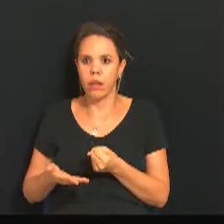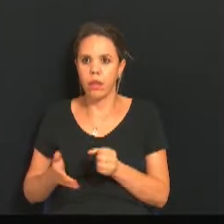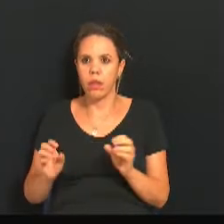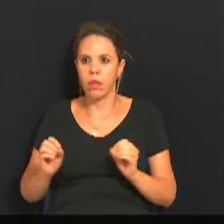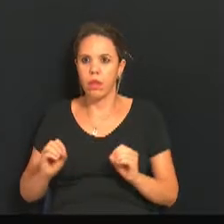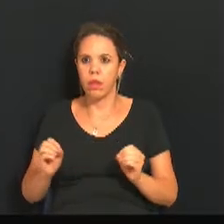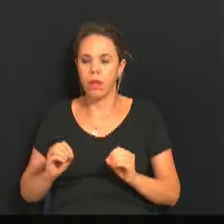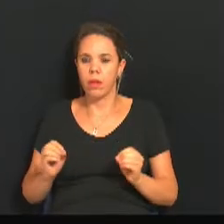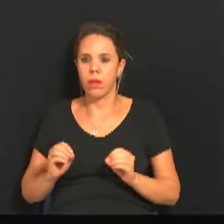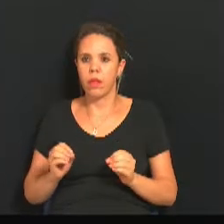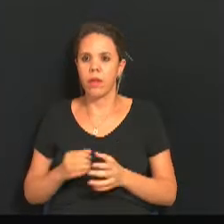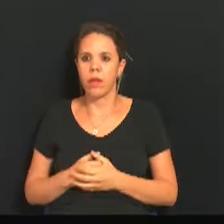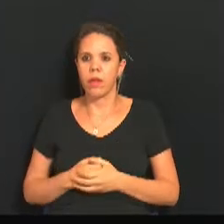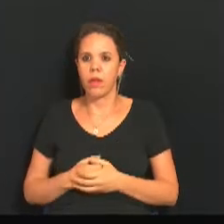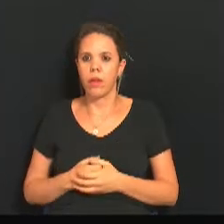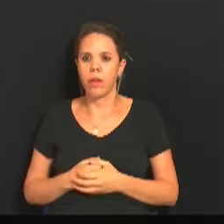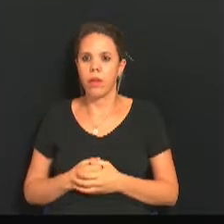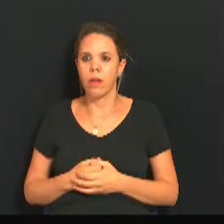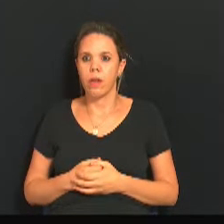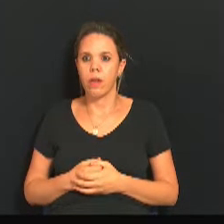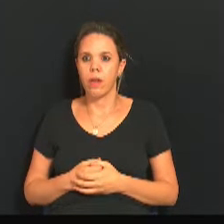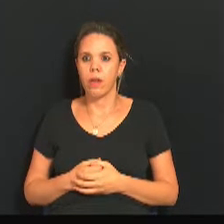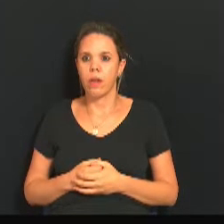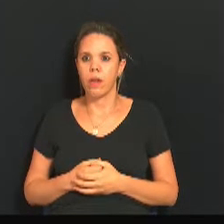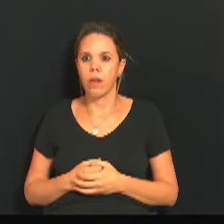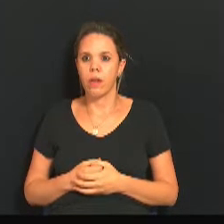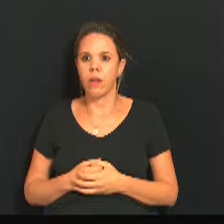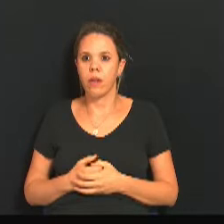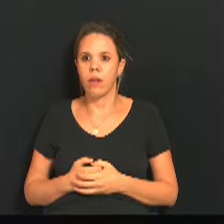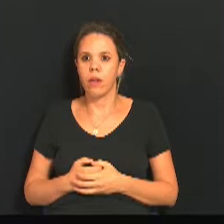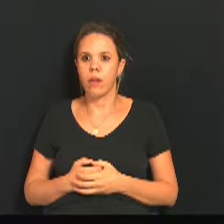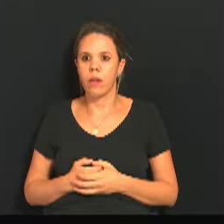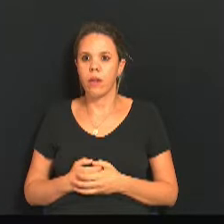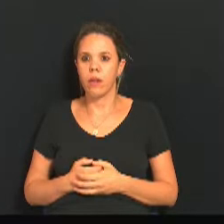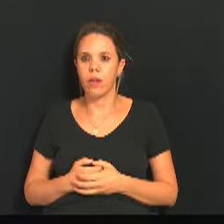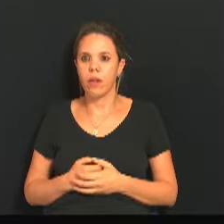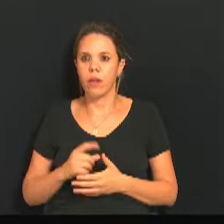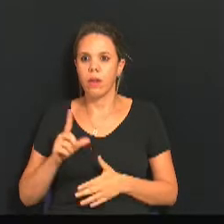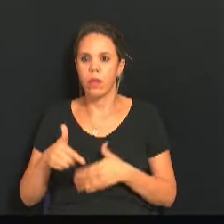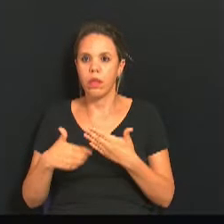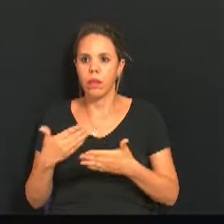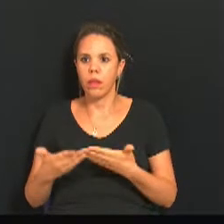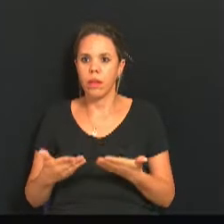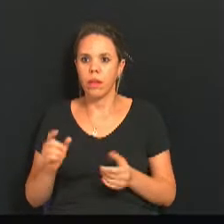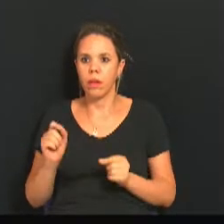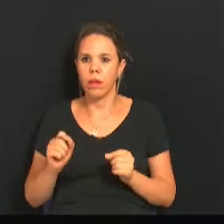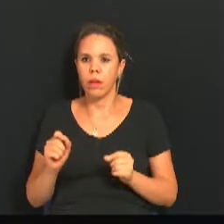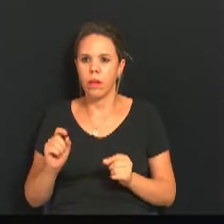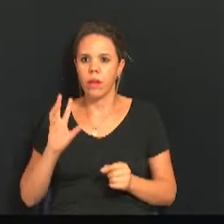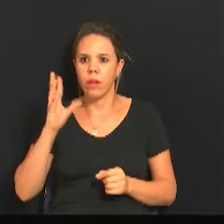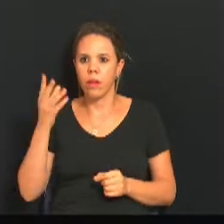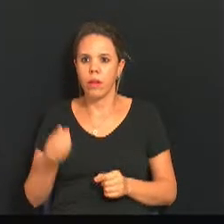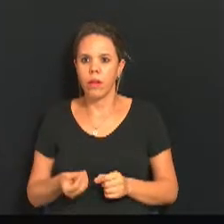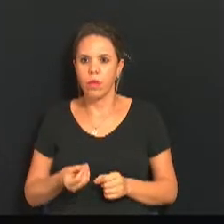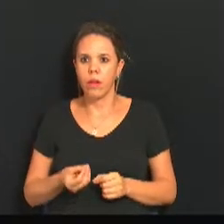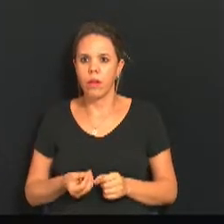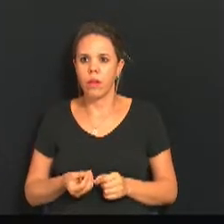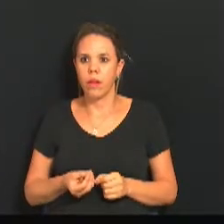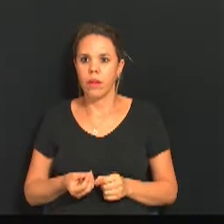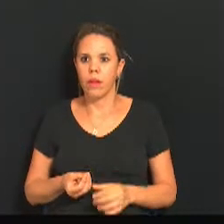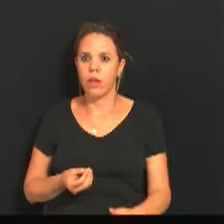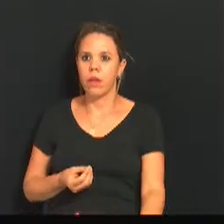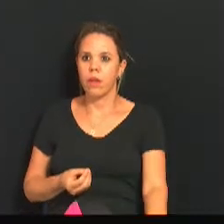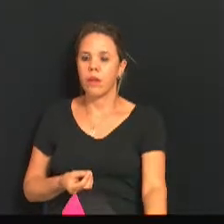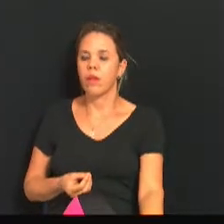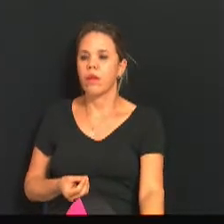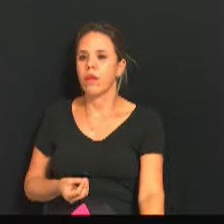licitando a parte do pastor na sequência o dia que nós entendemos já quartos mais